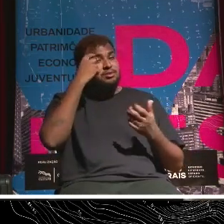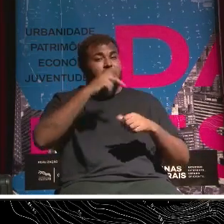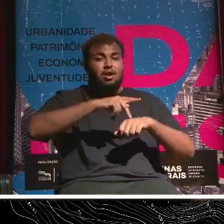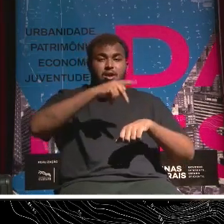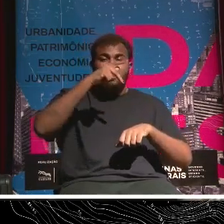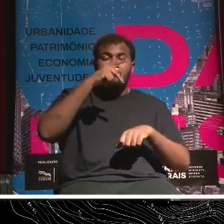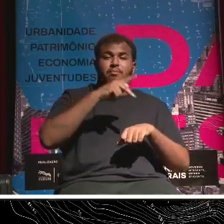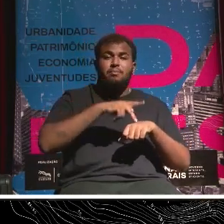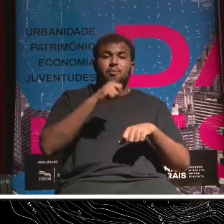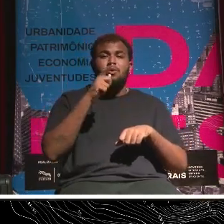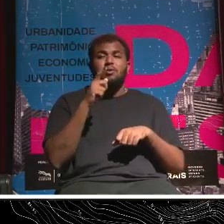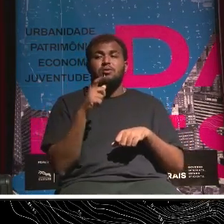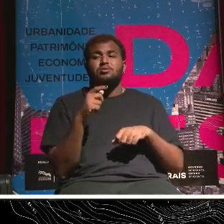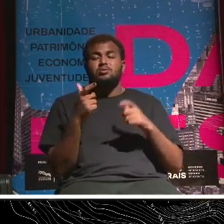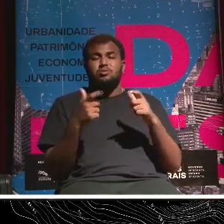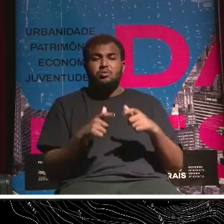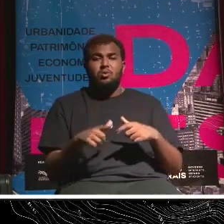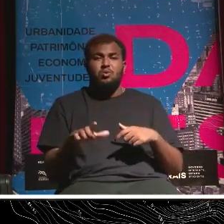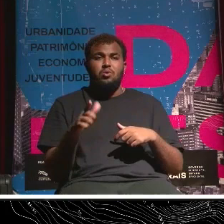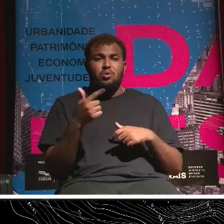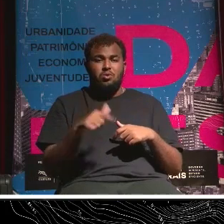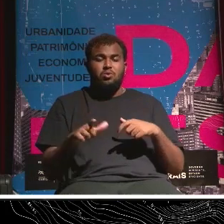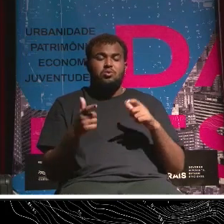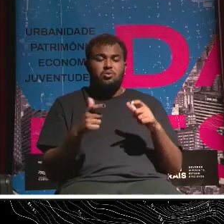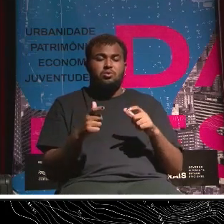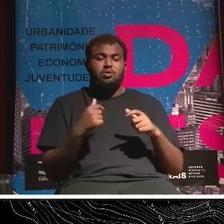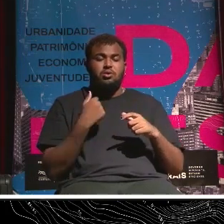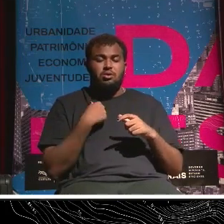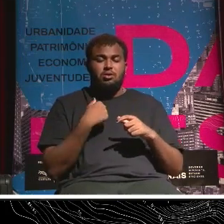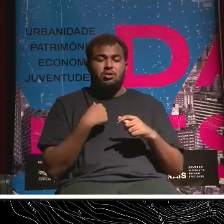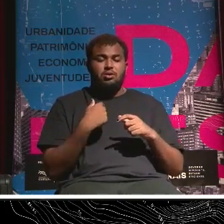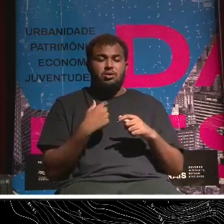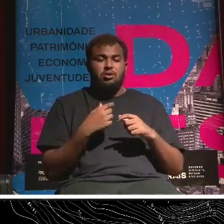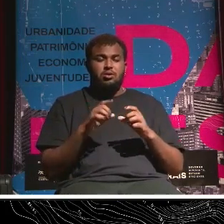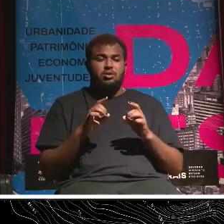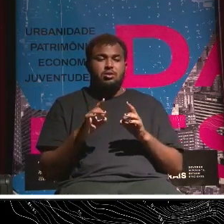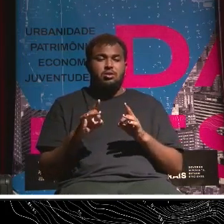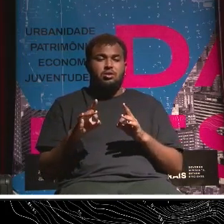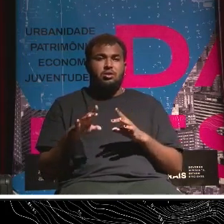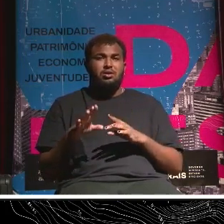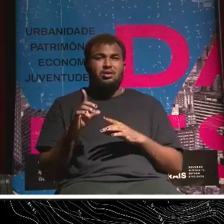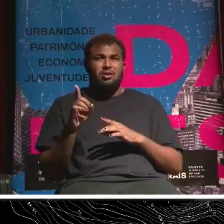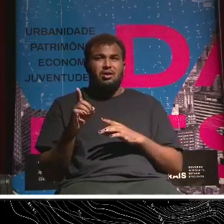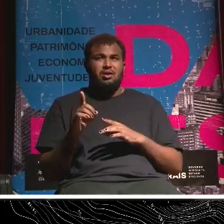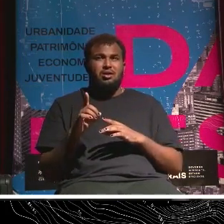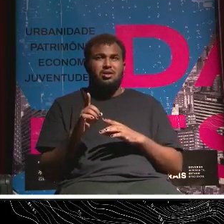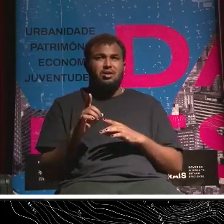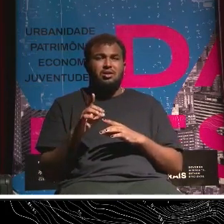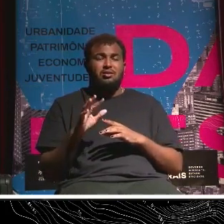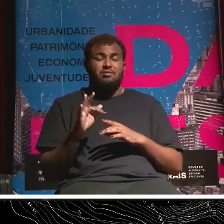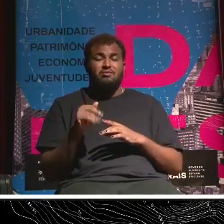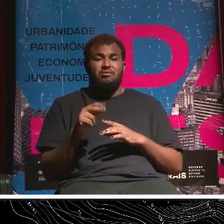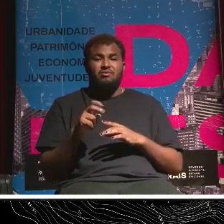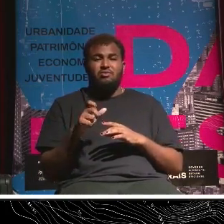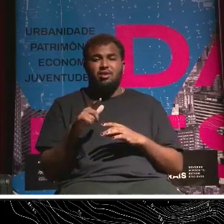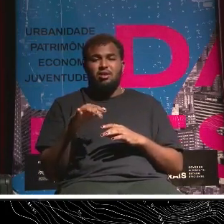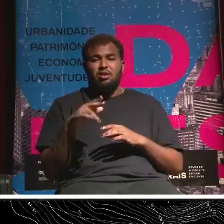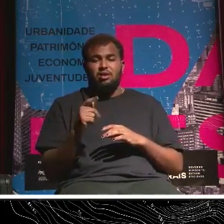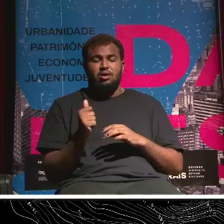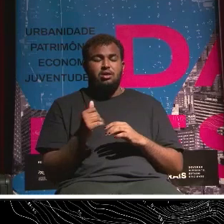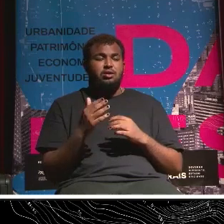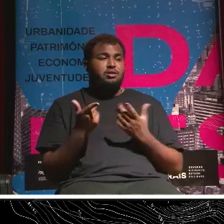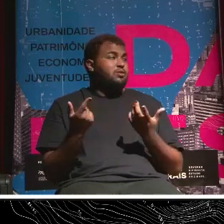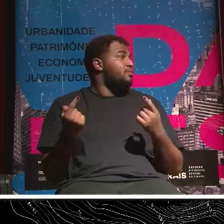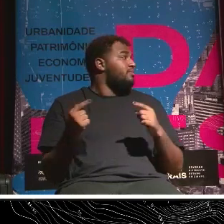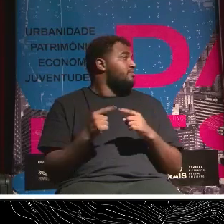pós, neste um outro lugar, né, eu acabei de deixar a gestão do lado da favelinha, que é um grande ponto de cultura, um pontão, né?